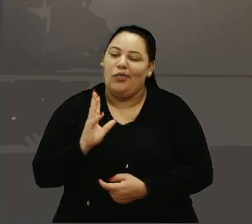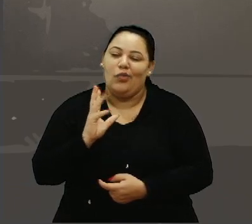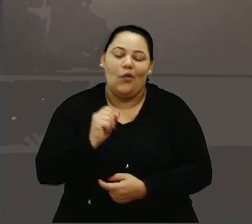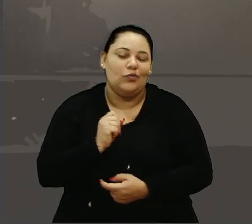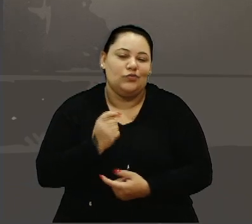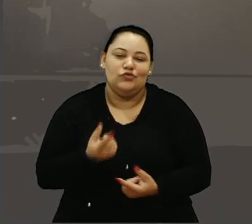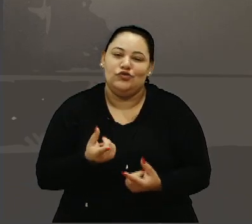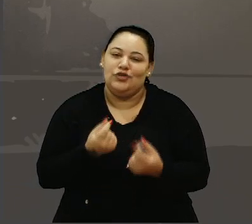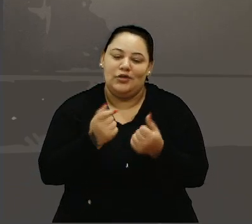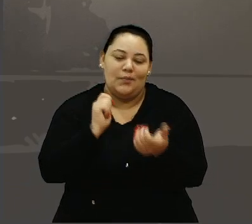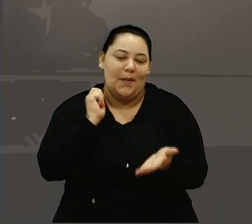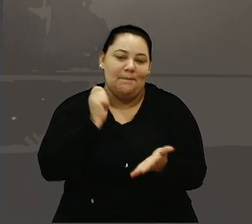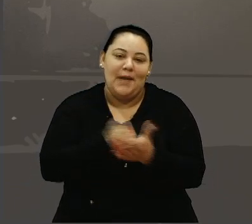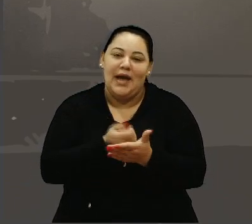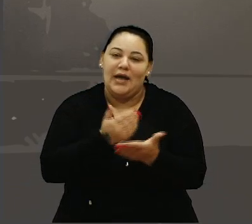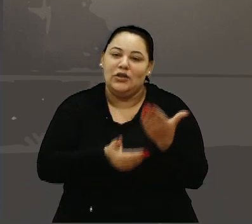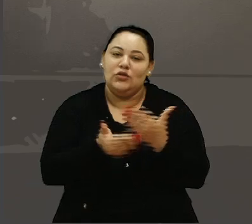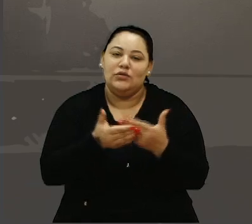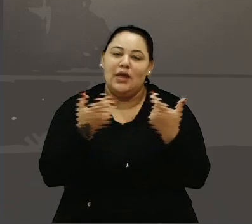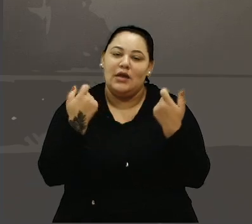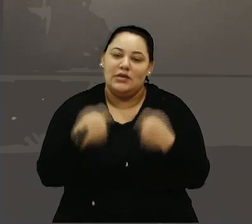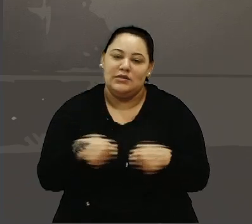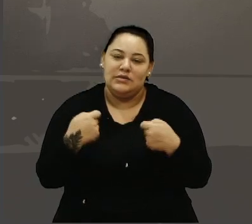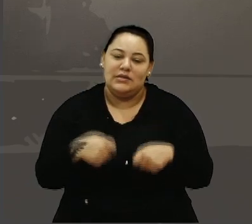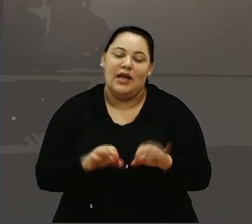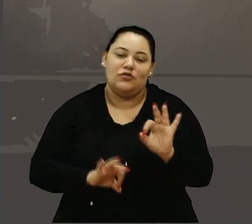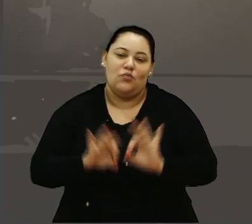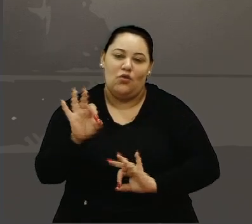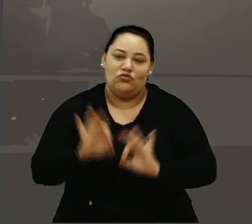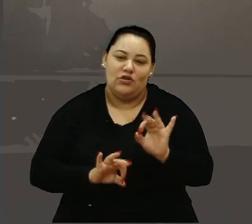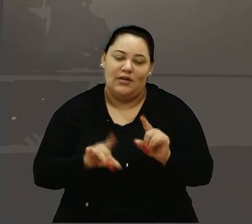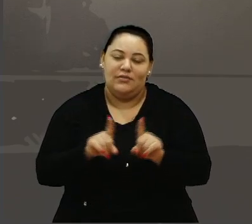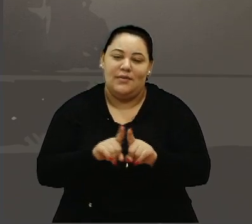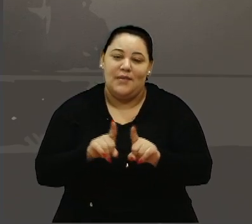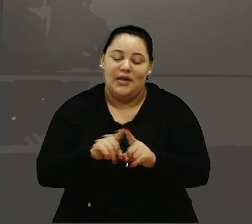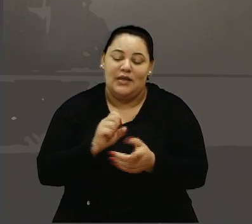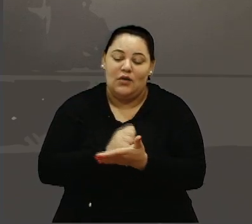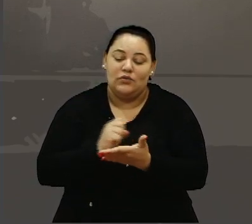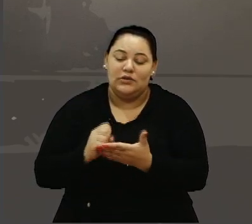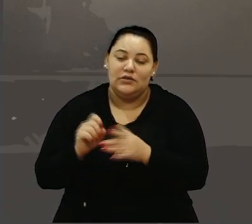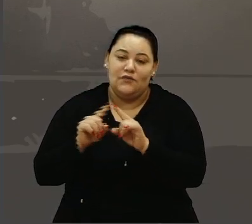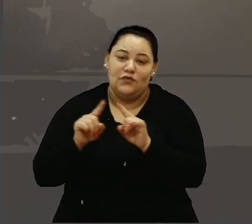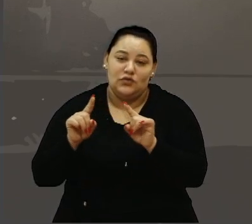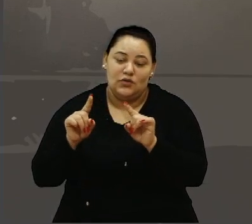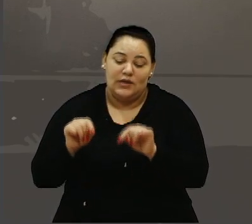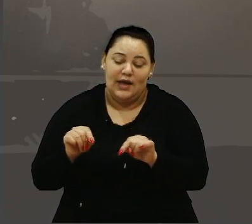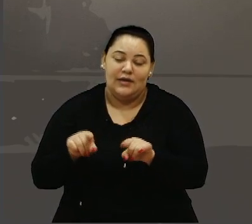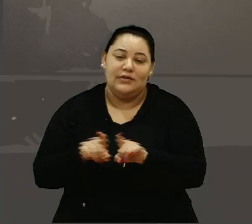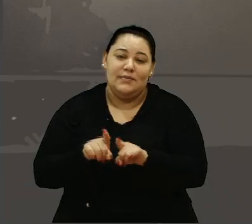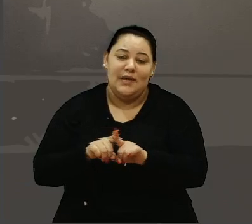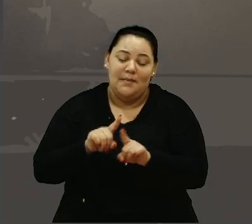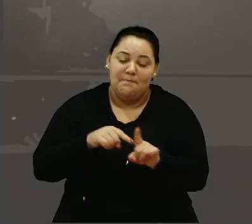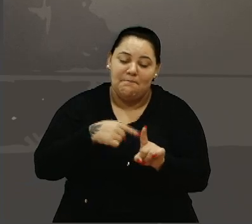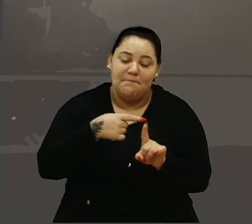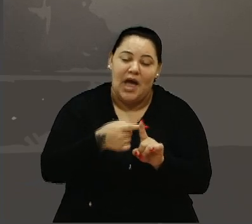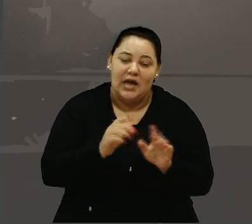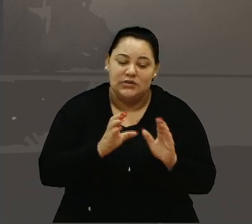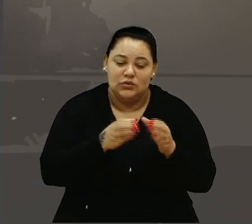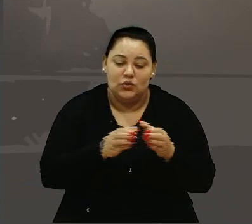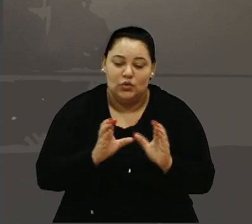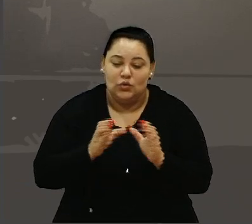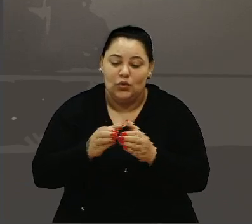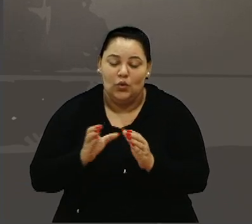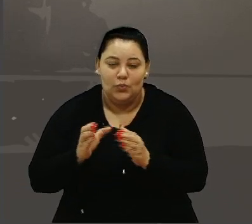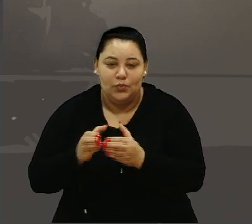arcar com todas as necessidades do projeto, com a necessidade da contratação de cada vez mais equipes